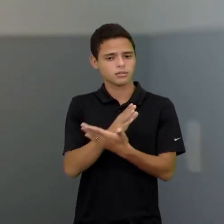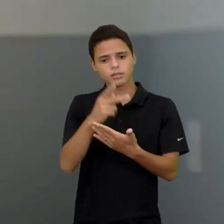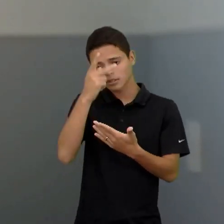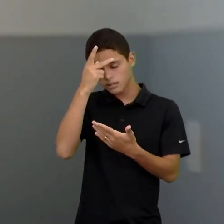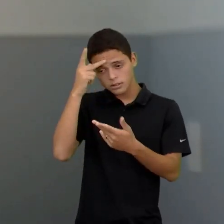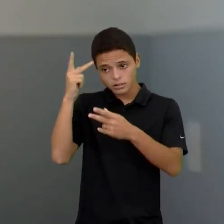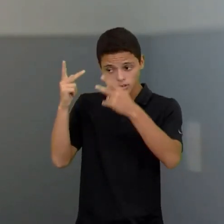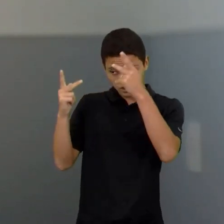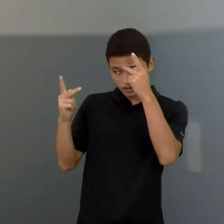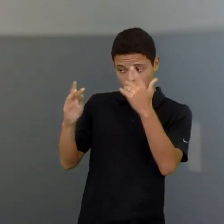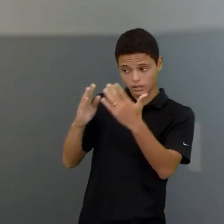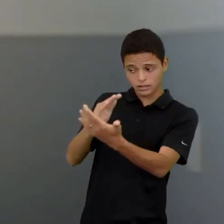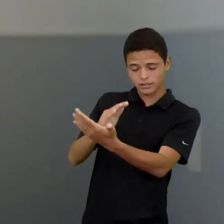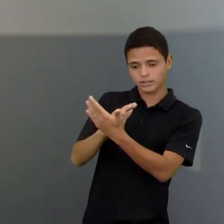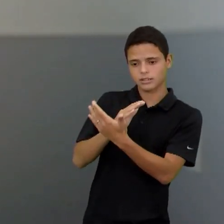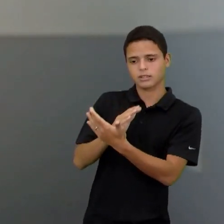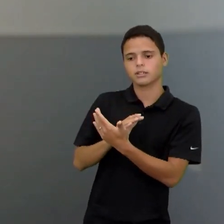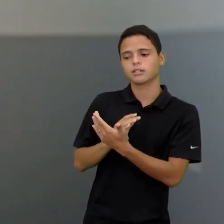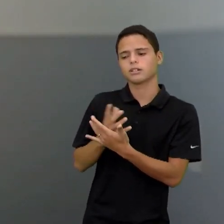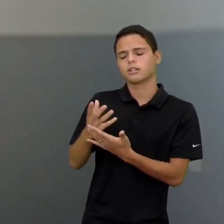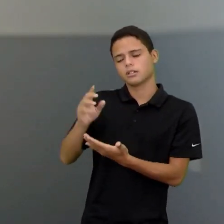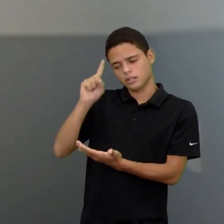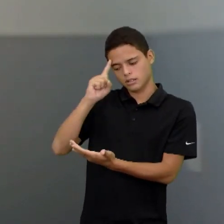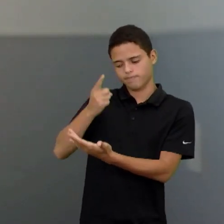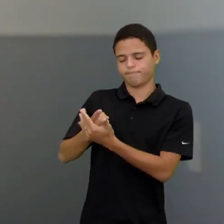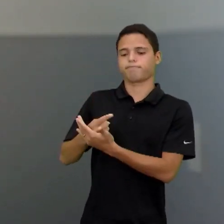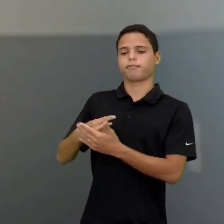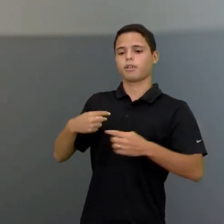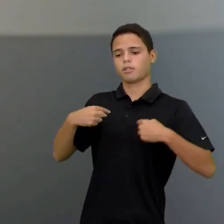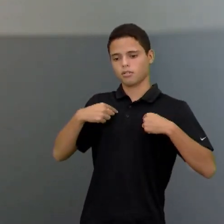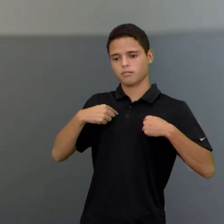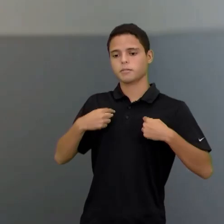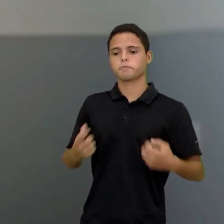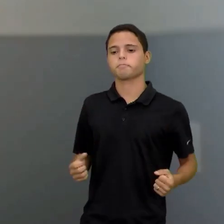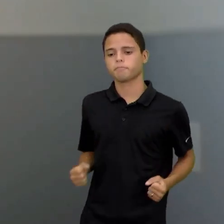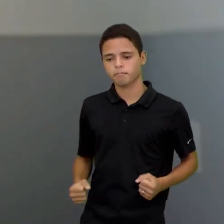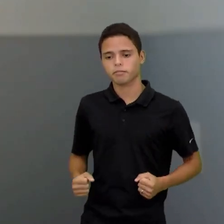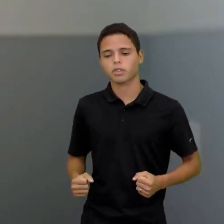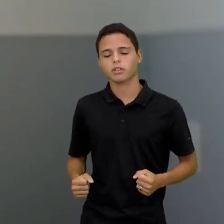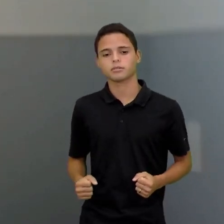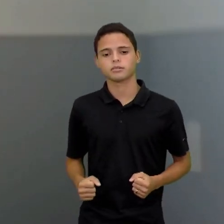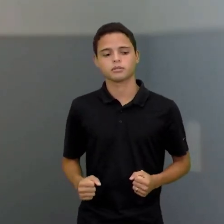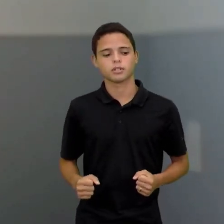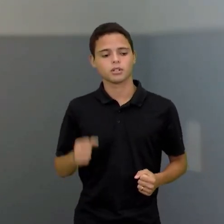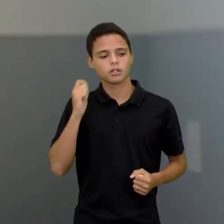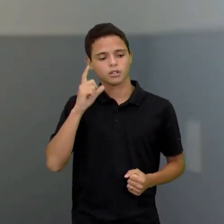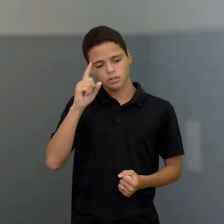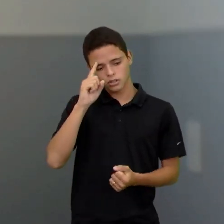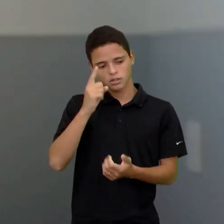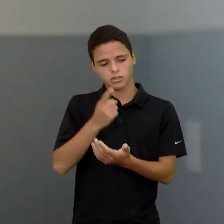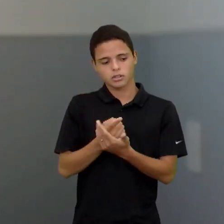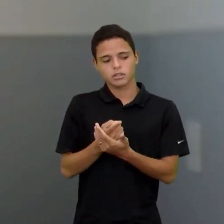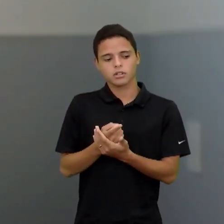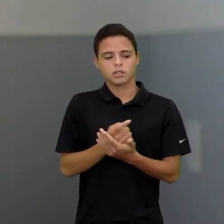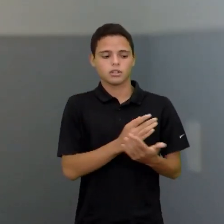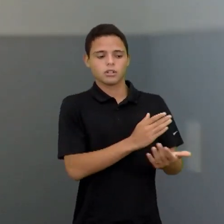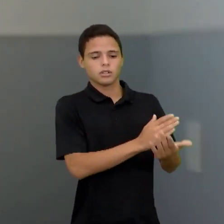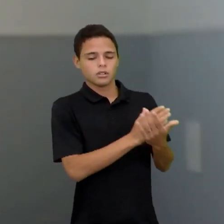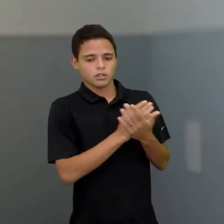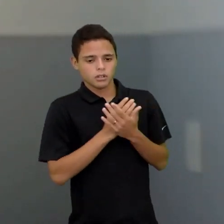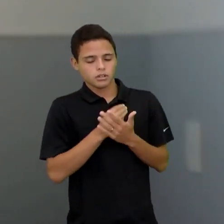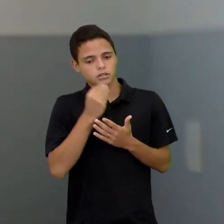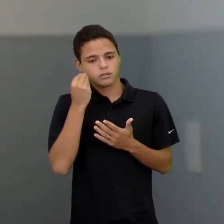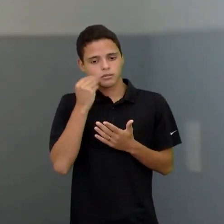minha vida, não ter me limitado, não ter tomado essa decisão por mim naquele momento e ter proporcionado a